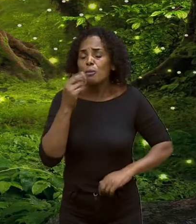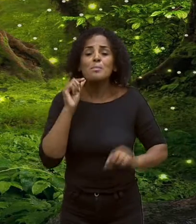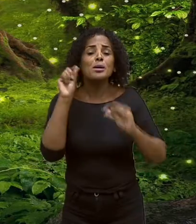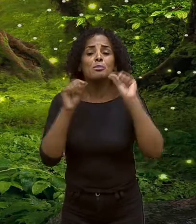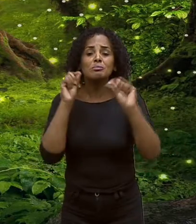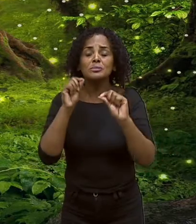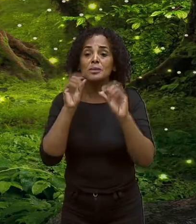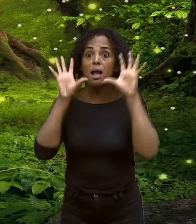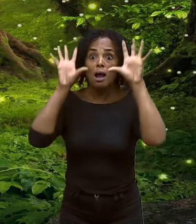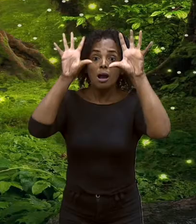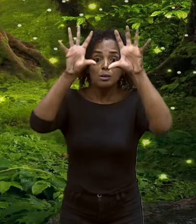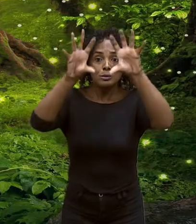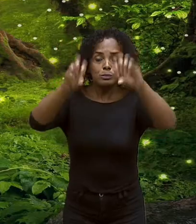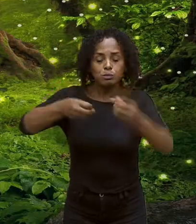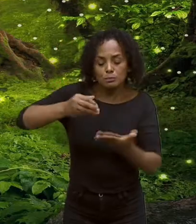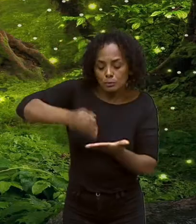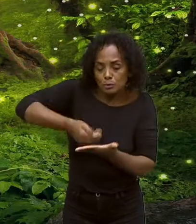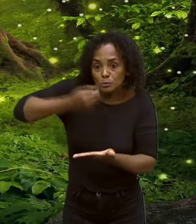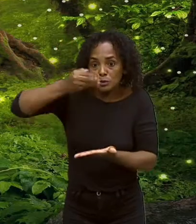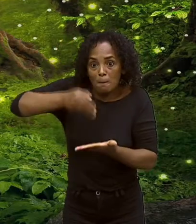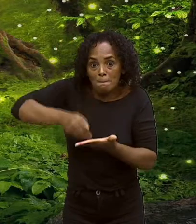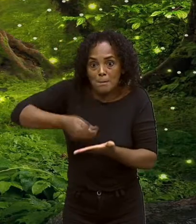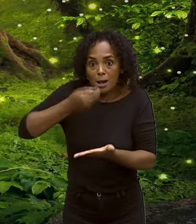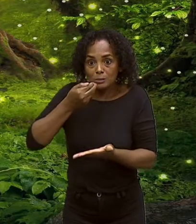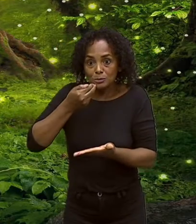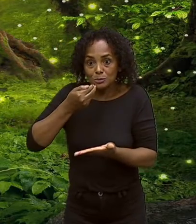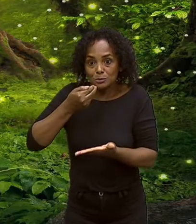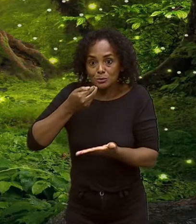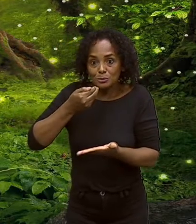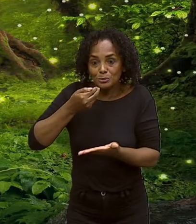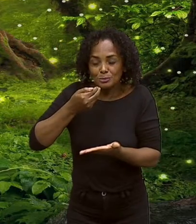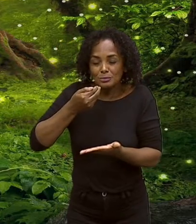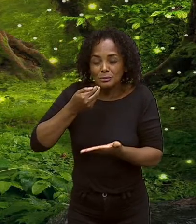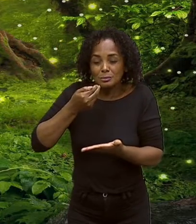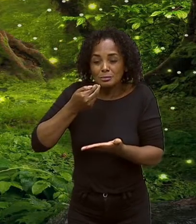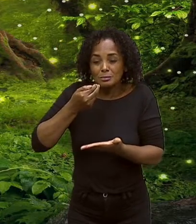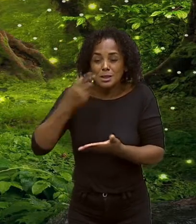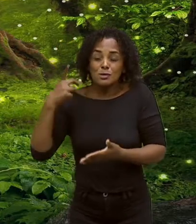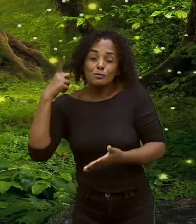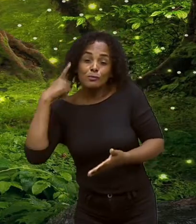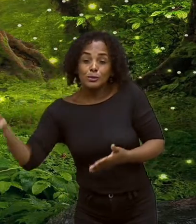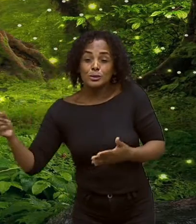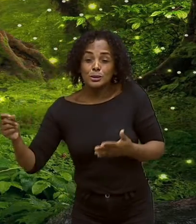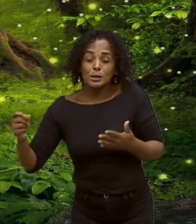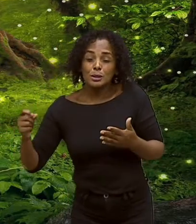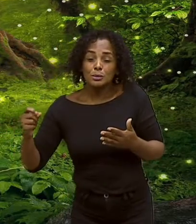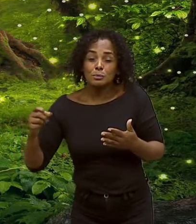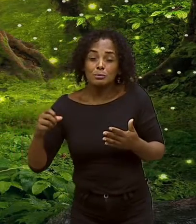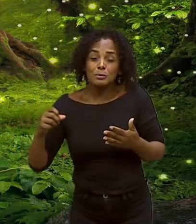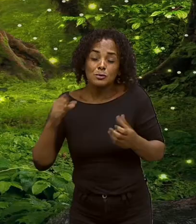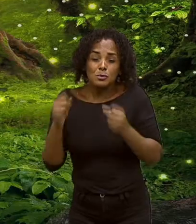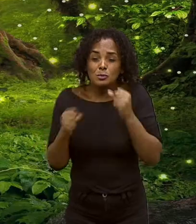quê? Grúfalo ensopado? E ele fugiu dizendo, apavorado.